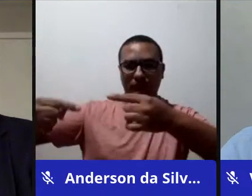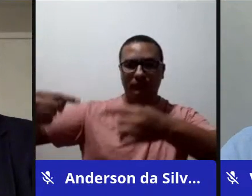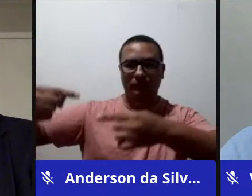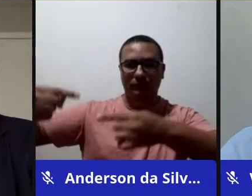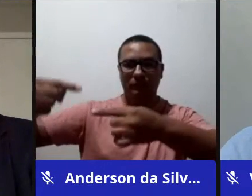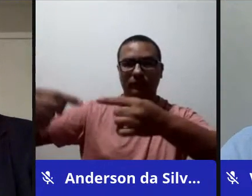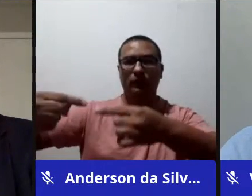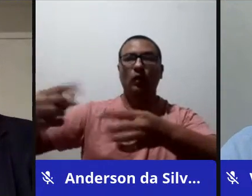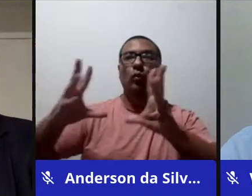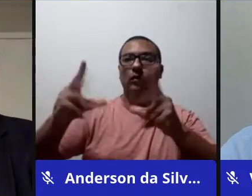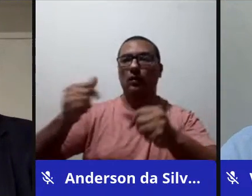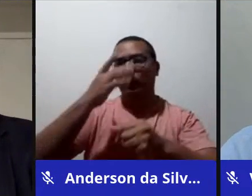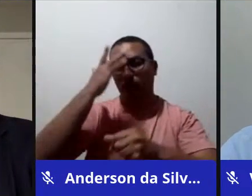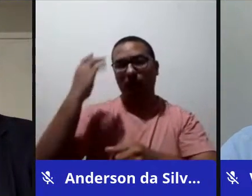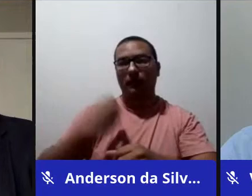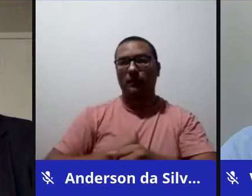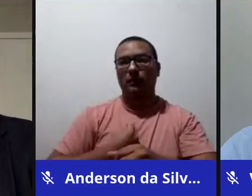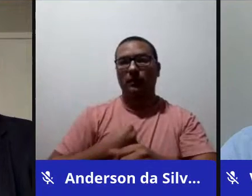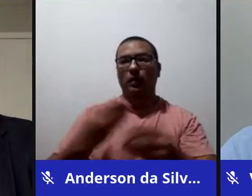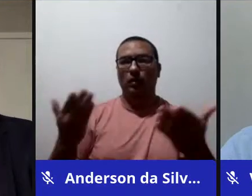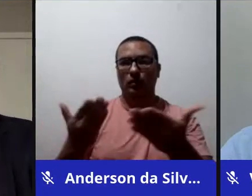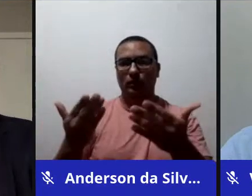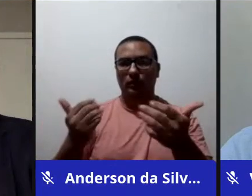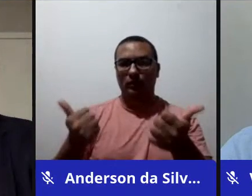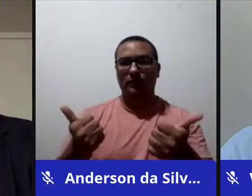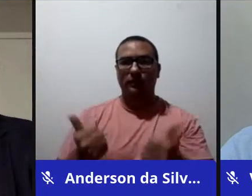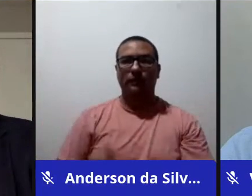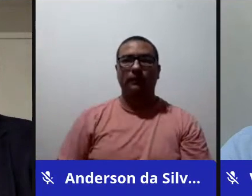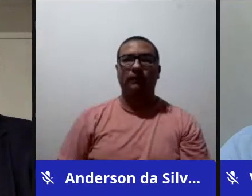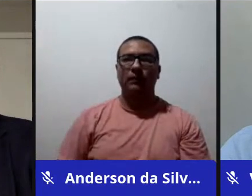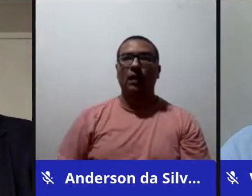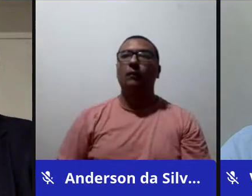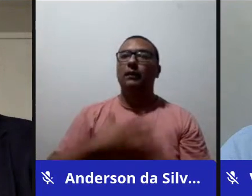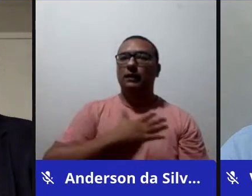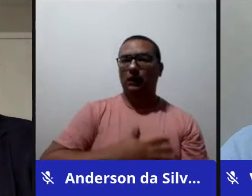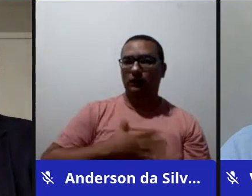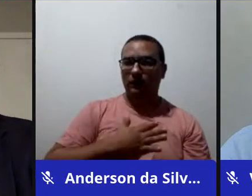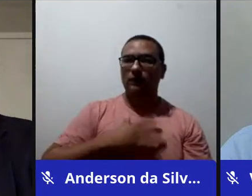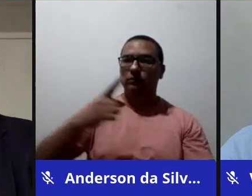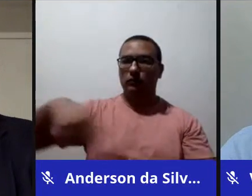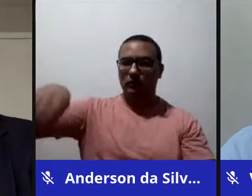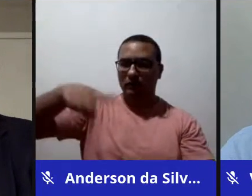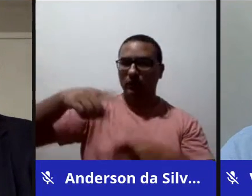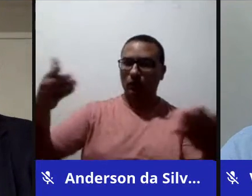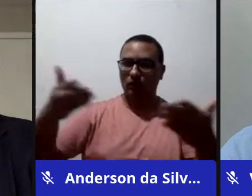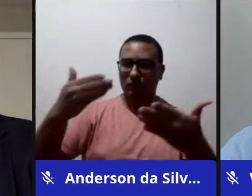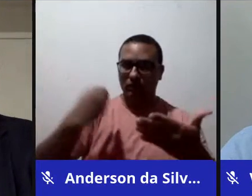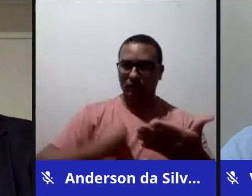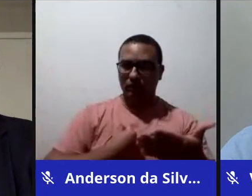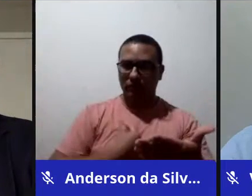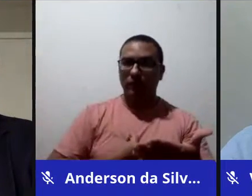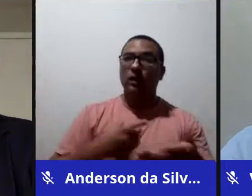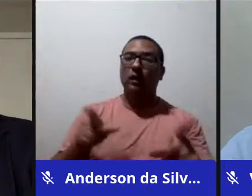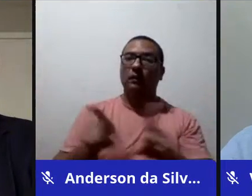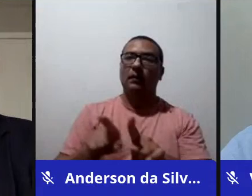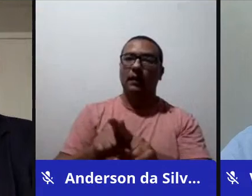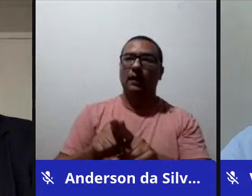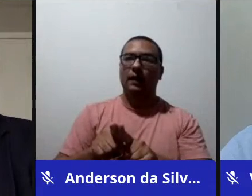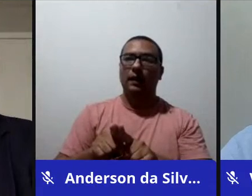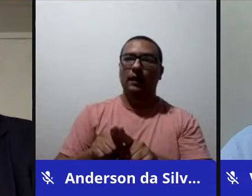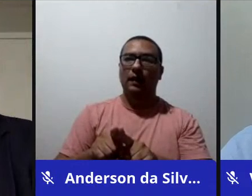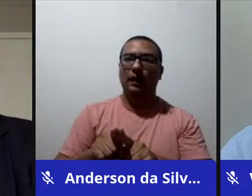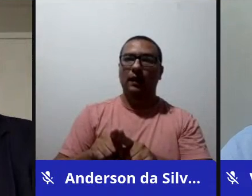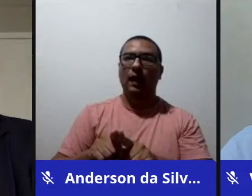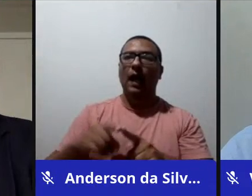estavam participando aqui conosco. Então, é uma satisfação ter vocês aqui. Esse é um canal de construção,